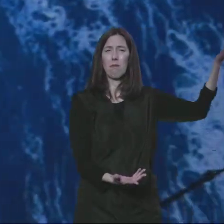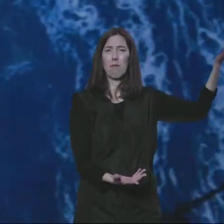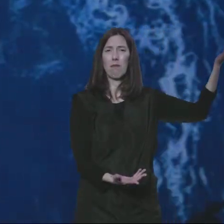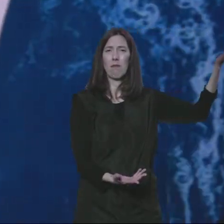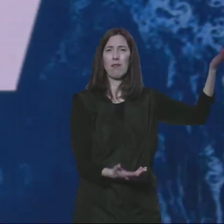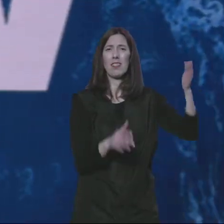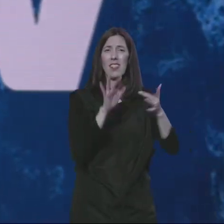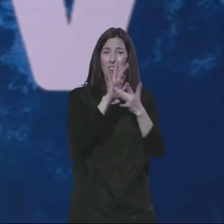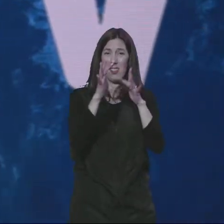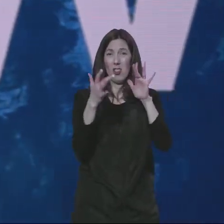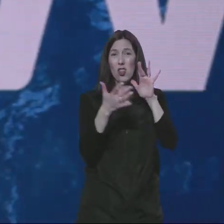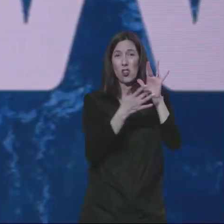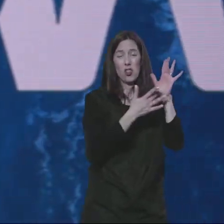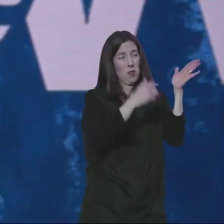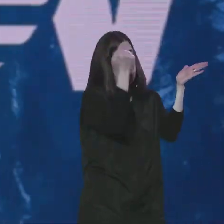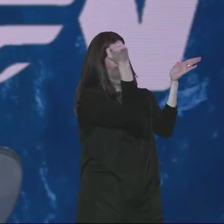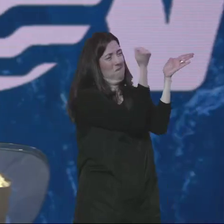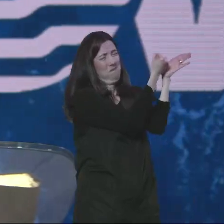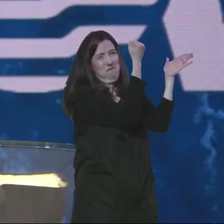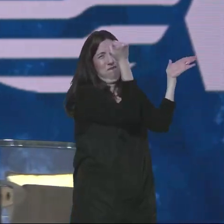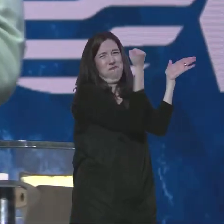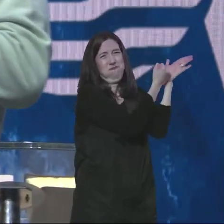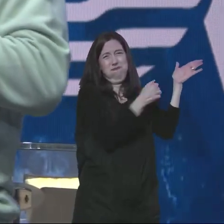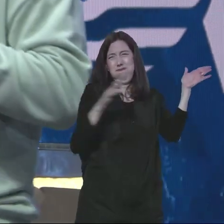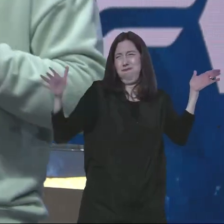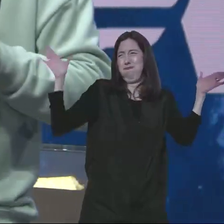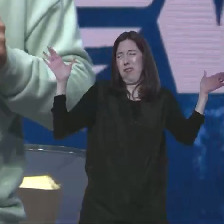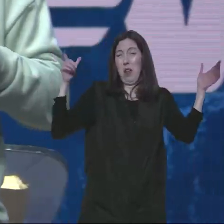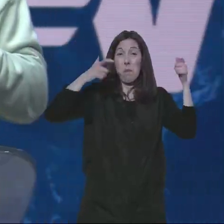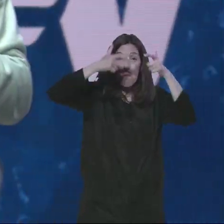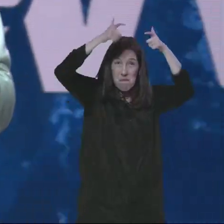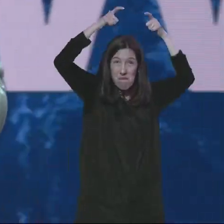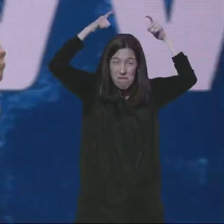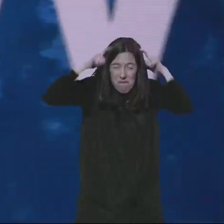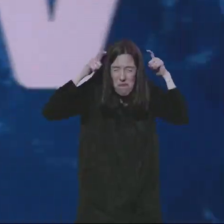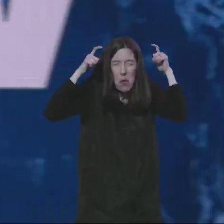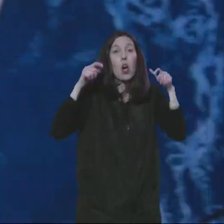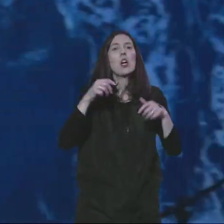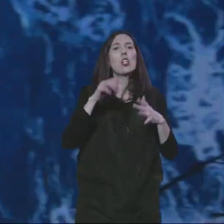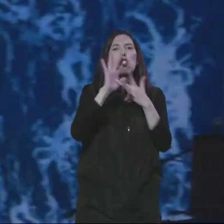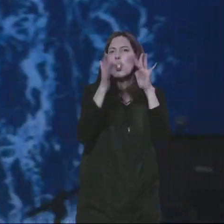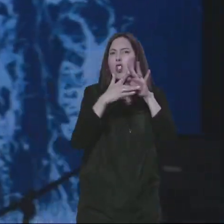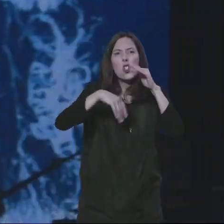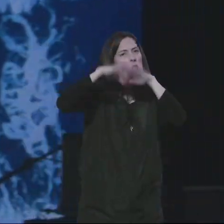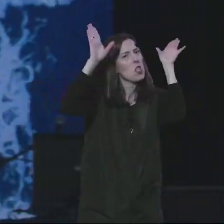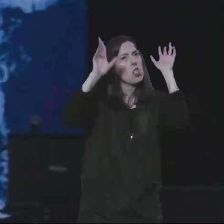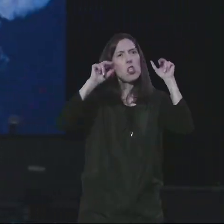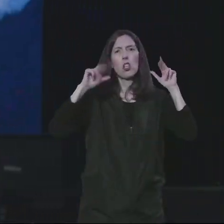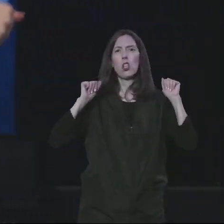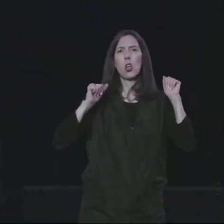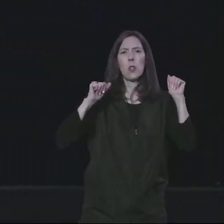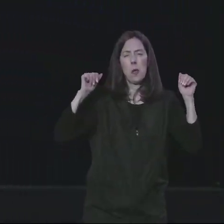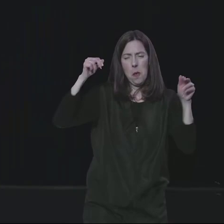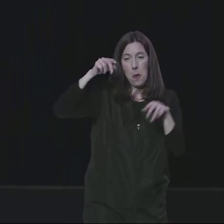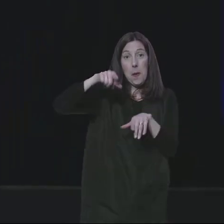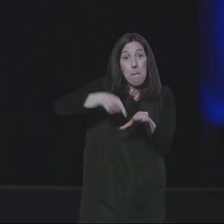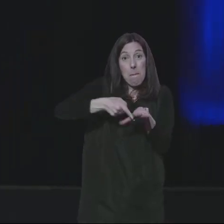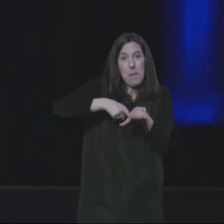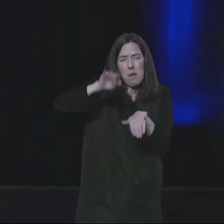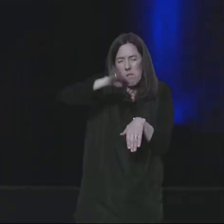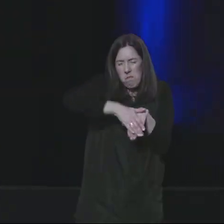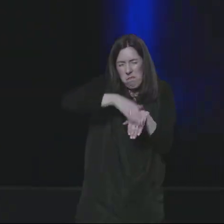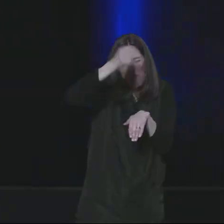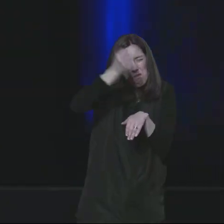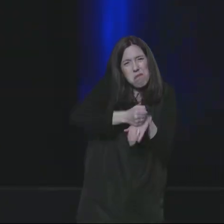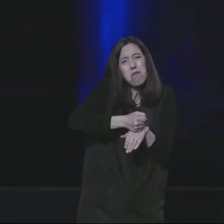Pregaram algo nas suas mãos, ele não parou. Colocaram coroas de espinhos, ele não parou. Prenderam os seus pés, ele não parou.